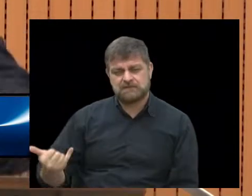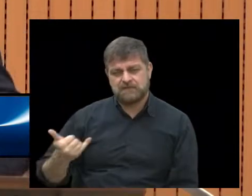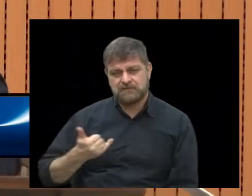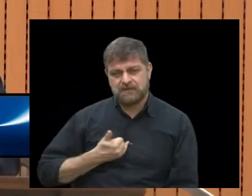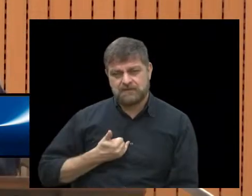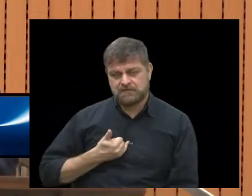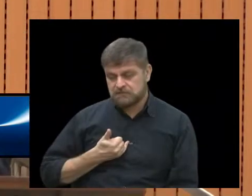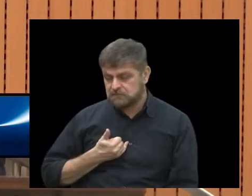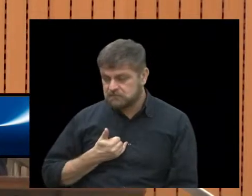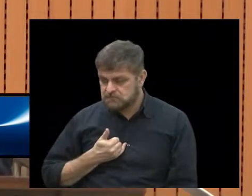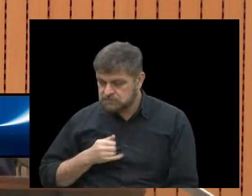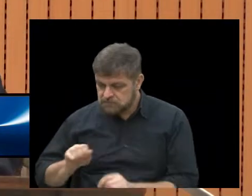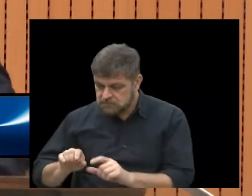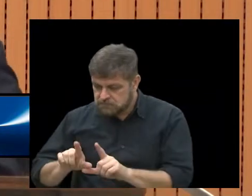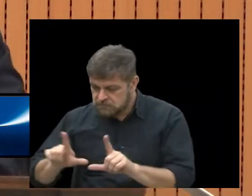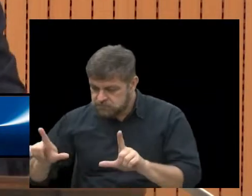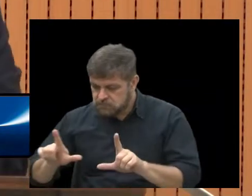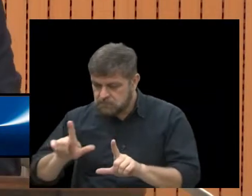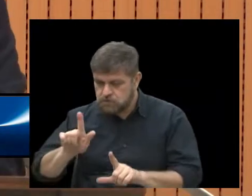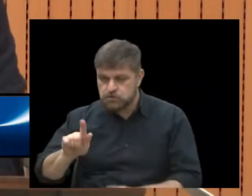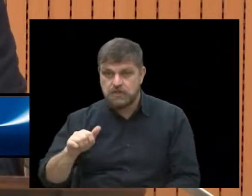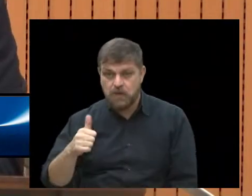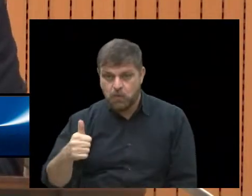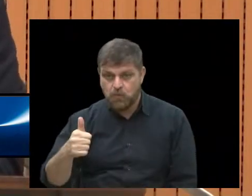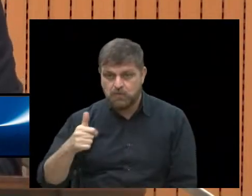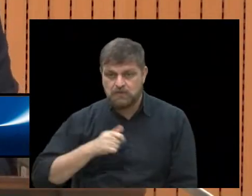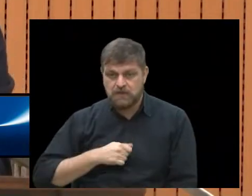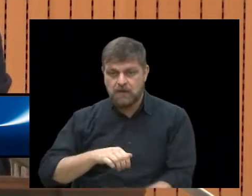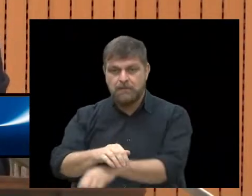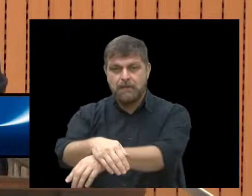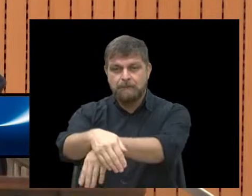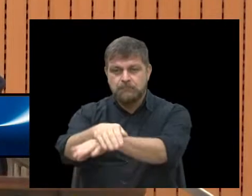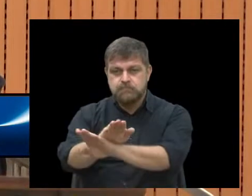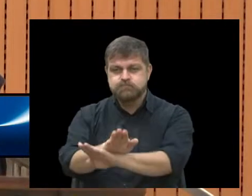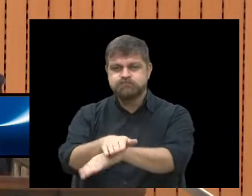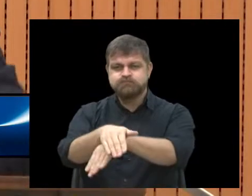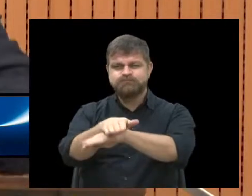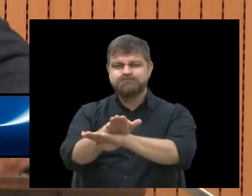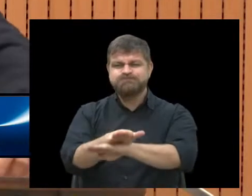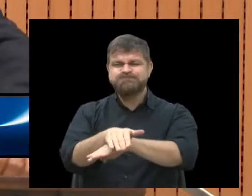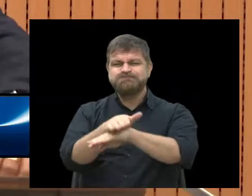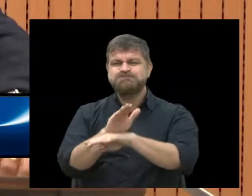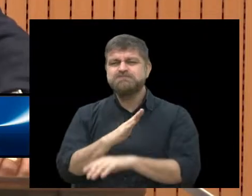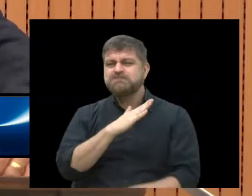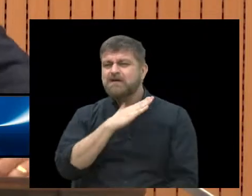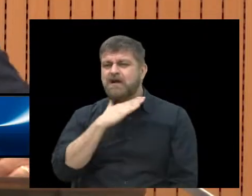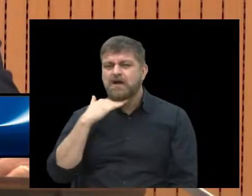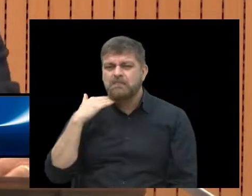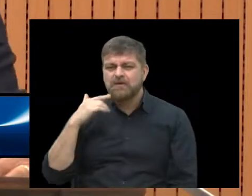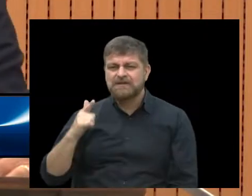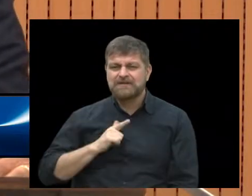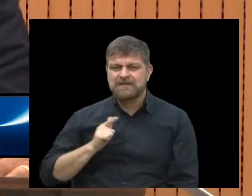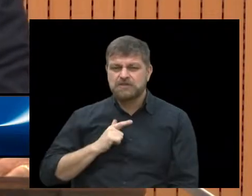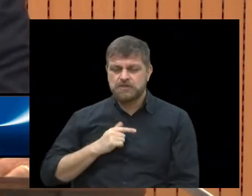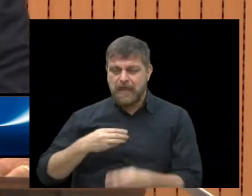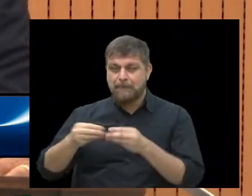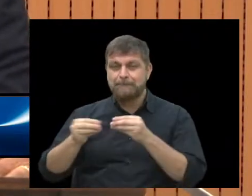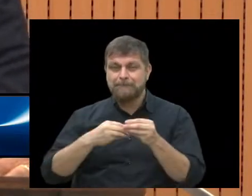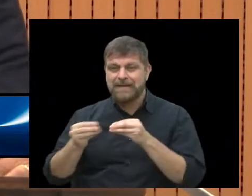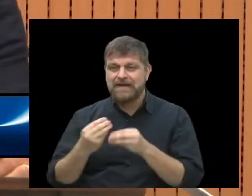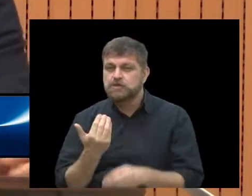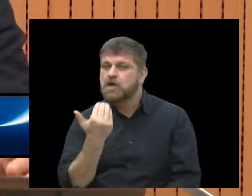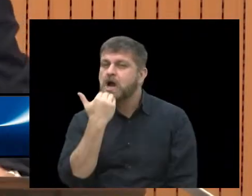G1 que foi encontrada uma baleia morta com 40 quilos de plástico no seu estômago.